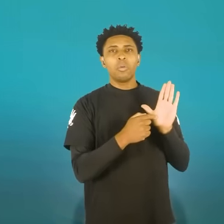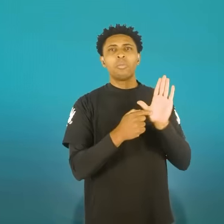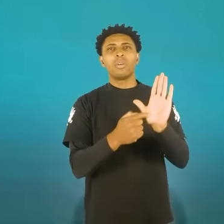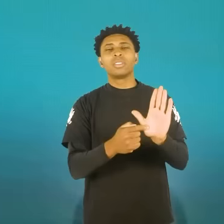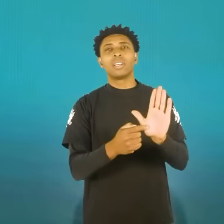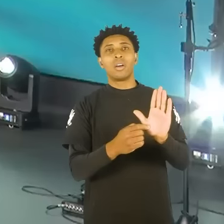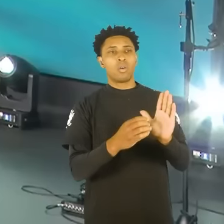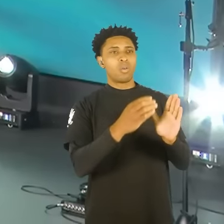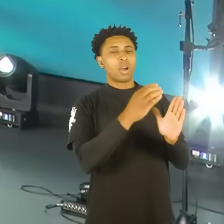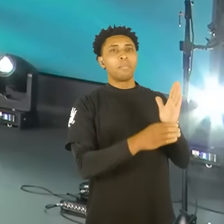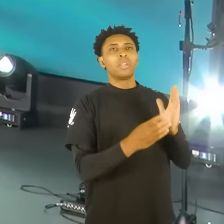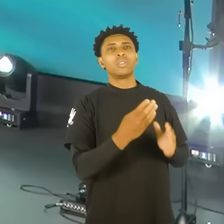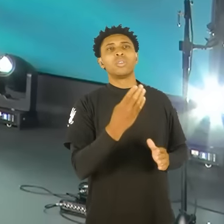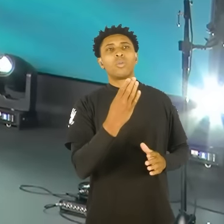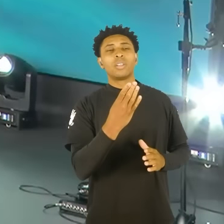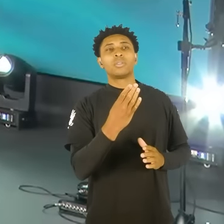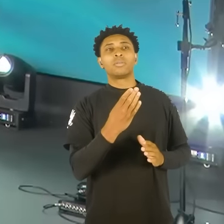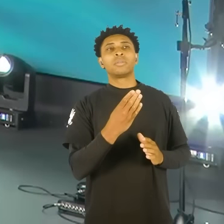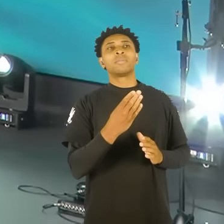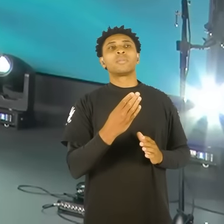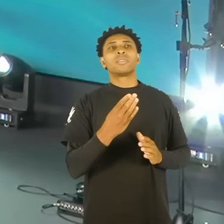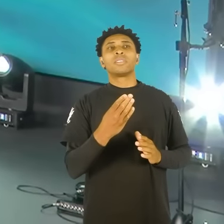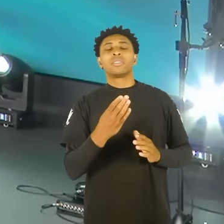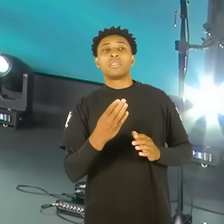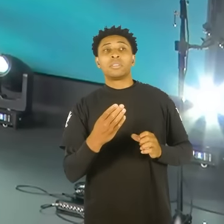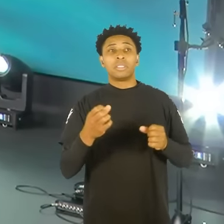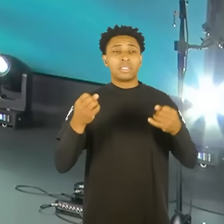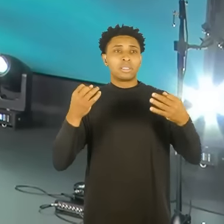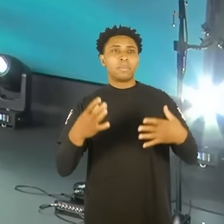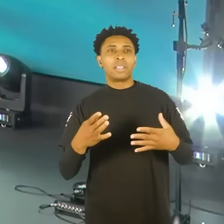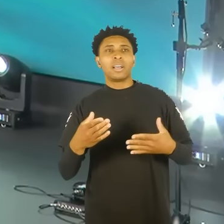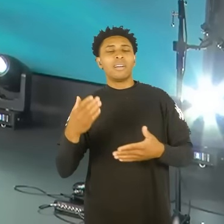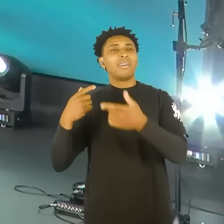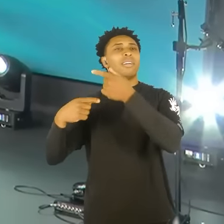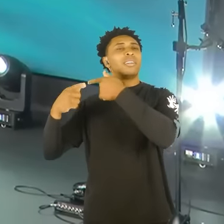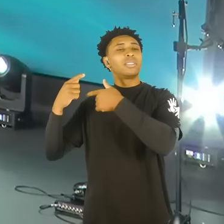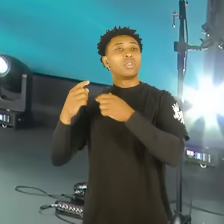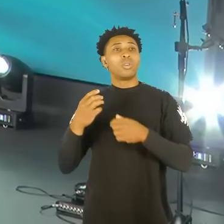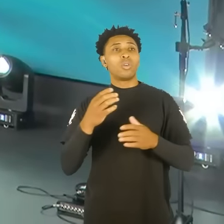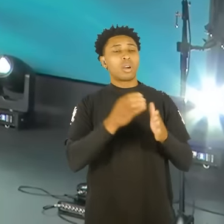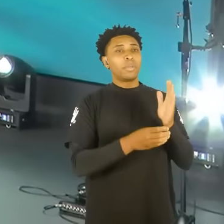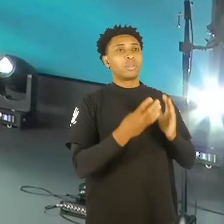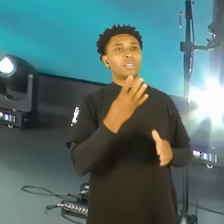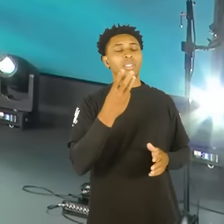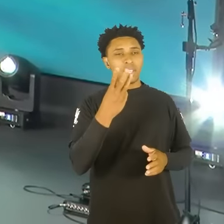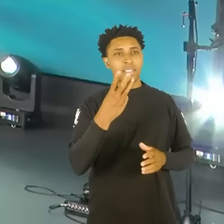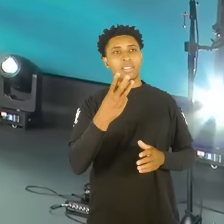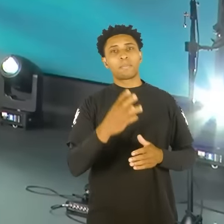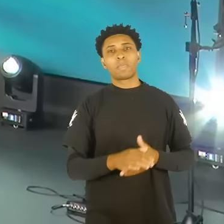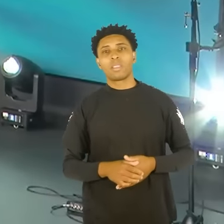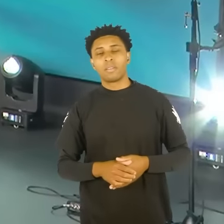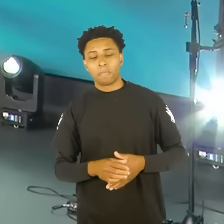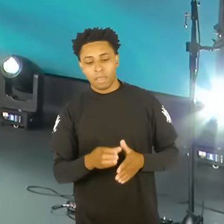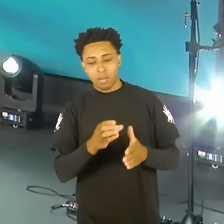ele é o capítulo que sucede, claro, o capítulo 3. O capítulo 3 é o capítulo da queda.